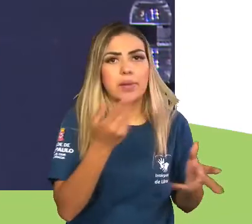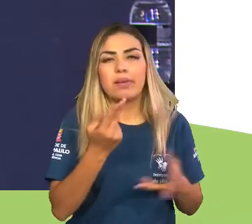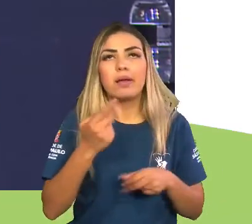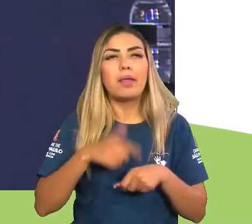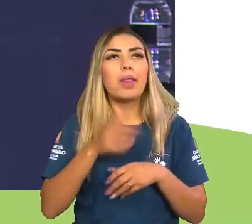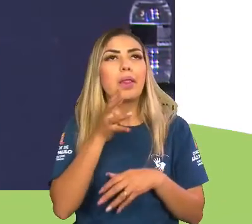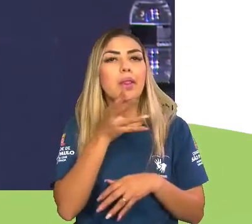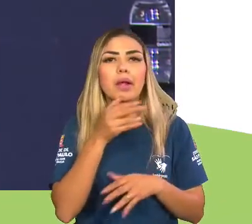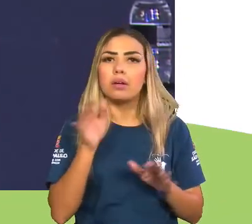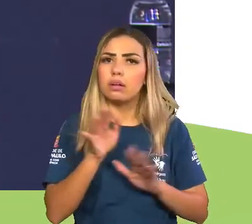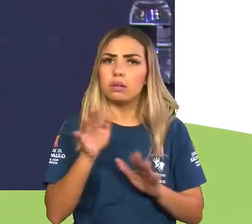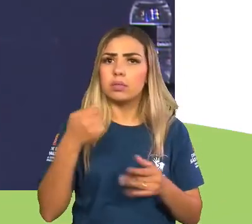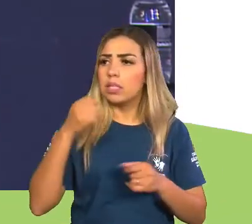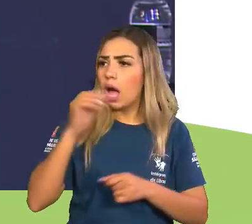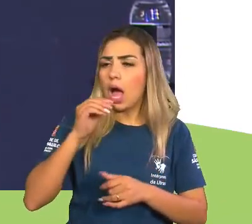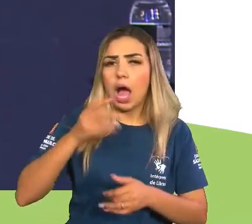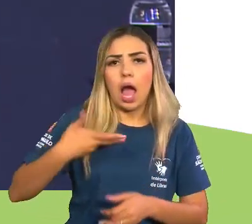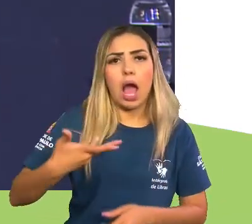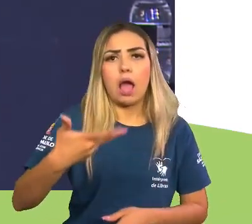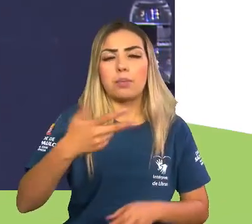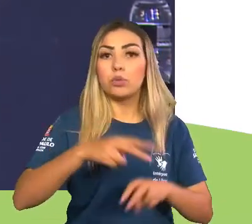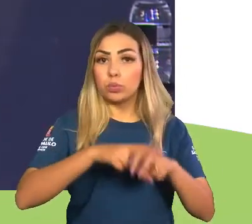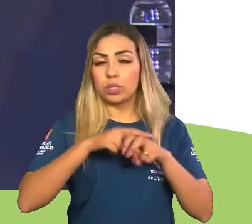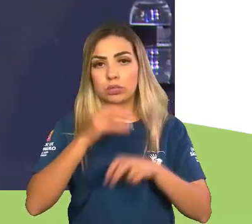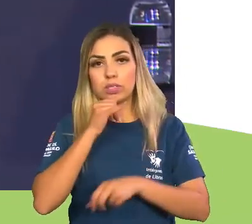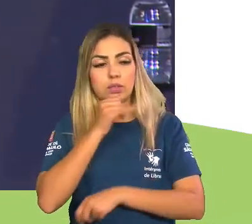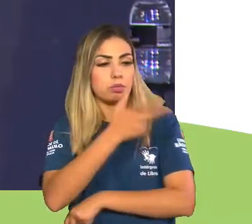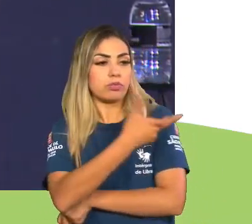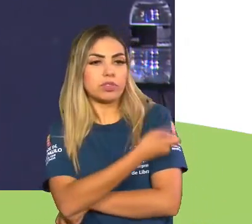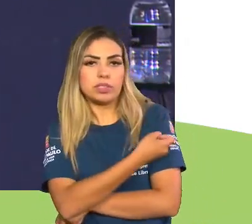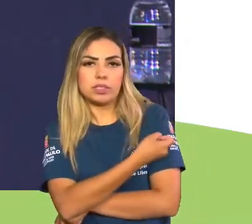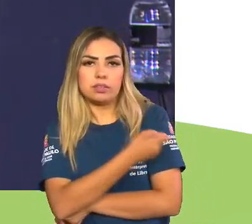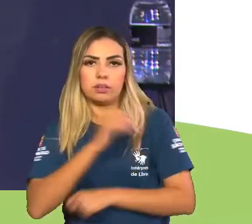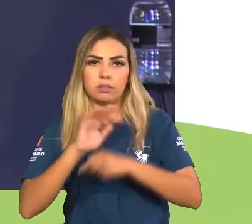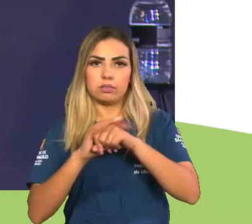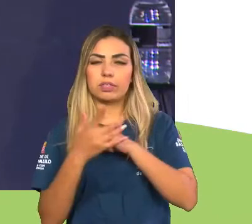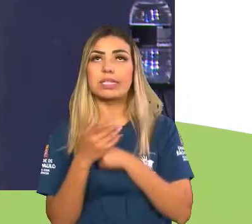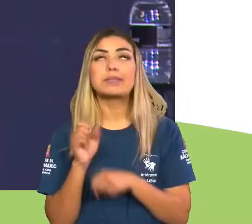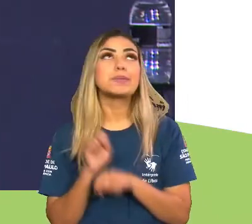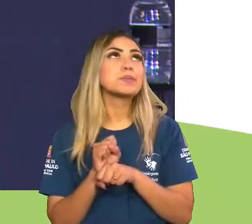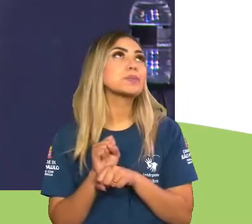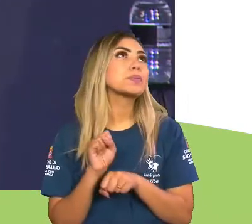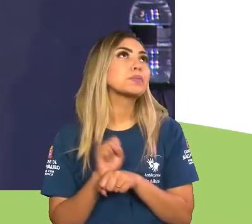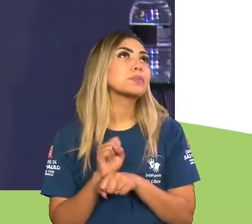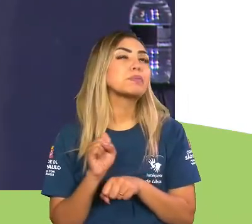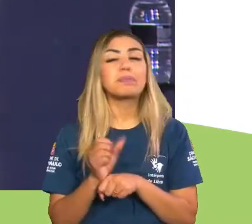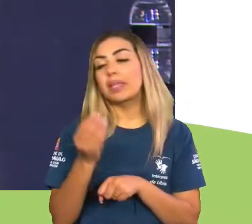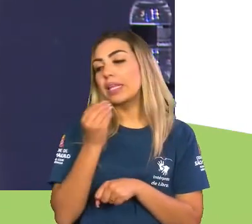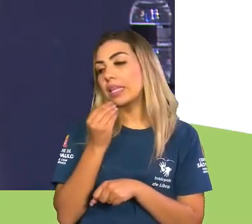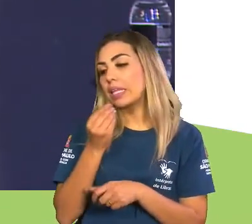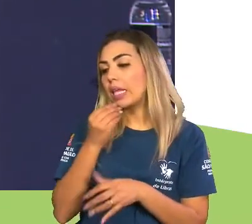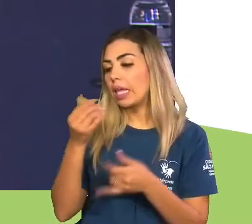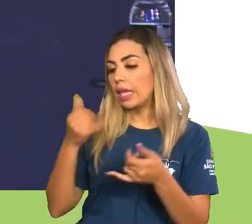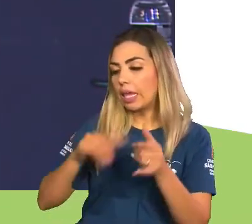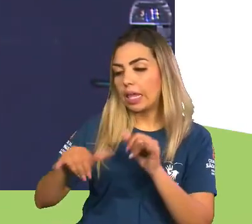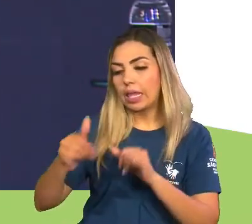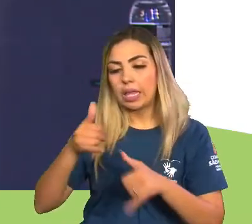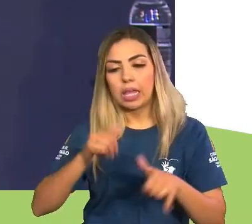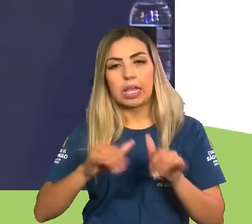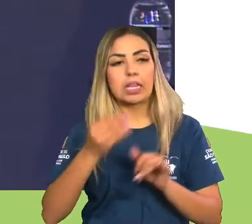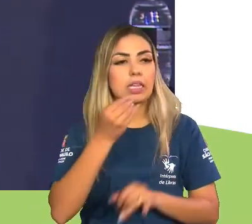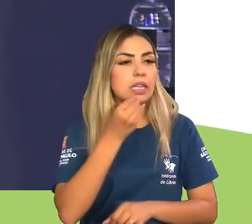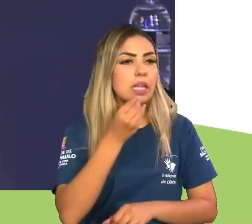né? Quando a Anvisa fala que, às vezes, na vacina, por exemplo, fica todo mundo esperando as testagens necessárias, não, às vezes você tem que